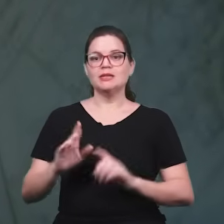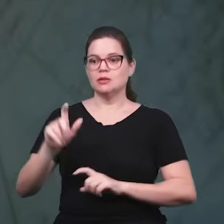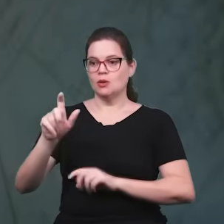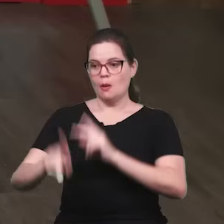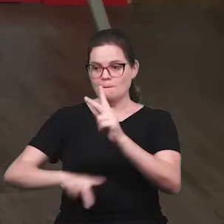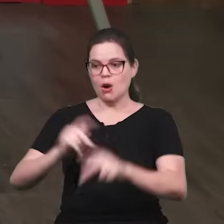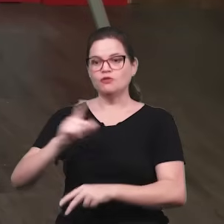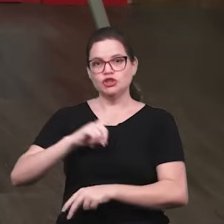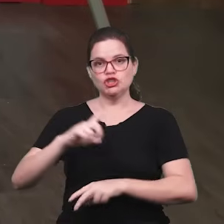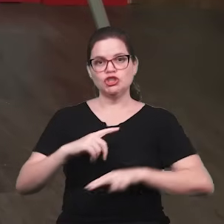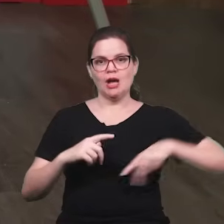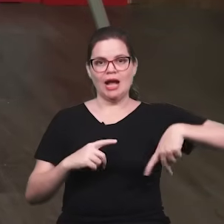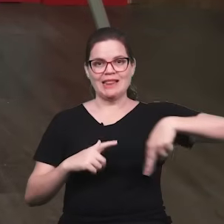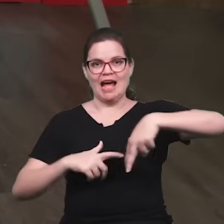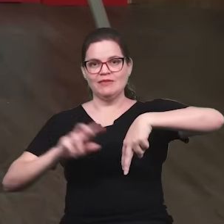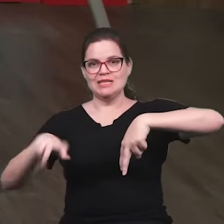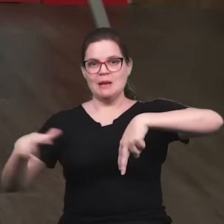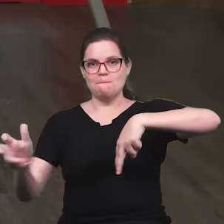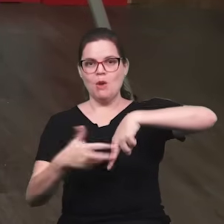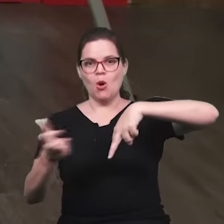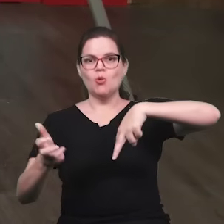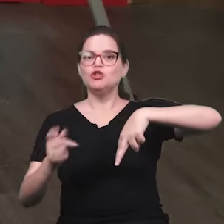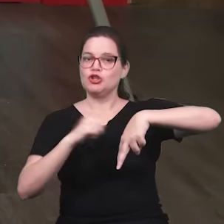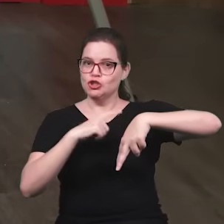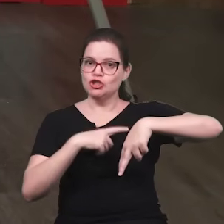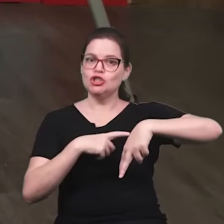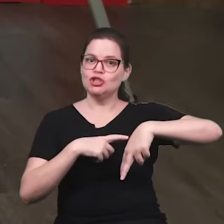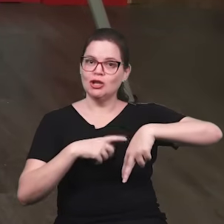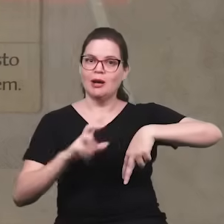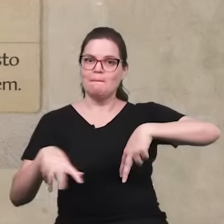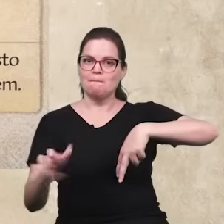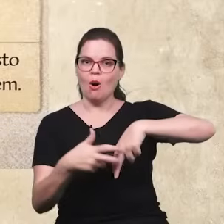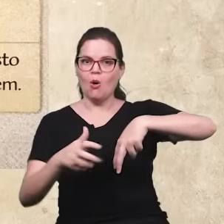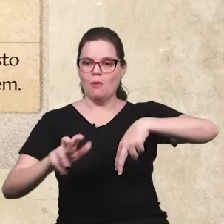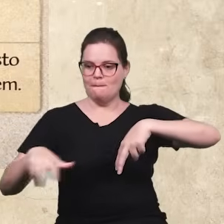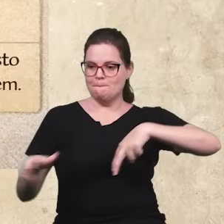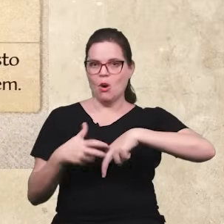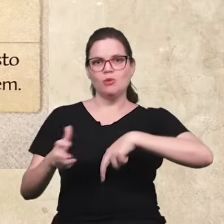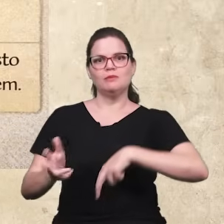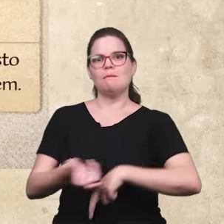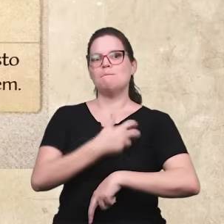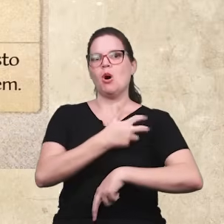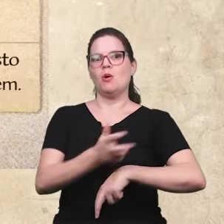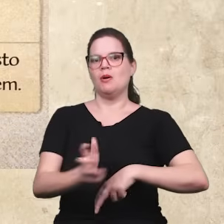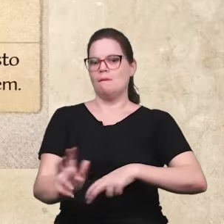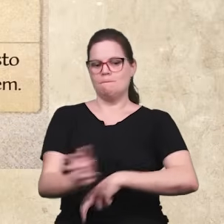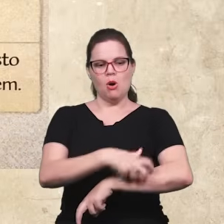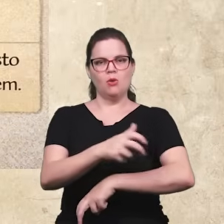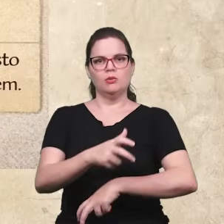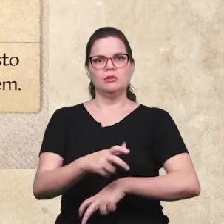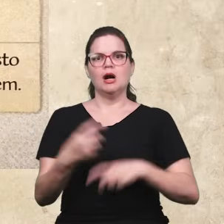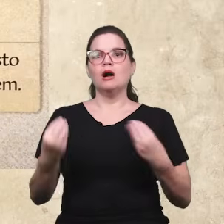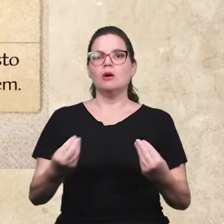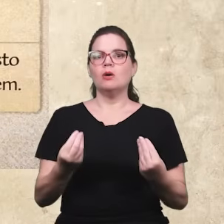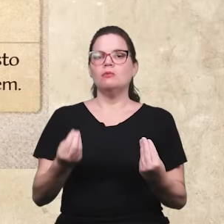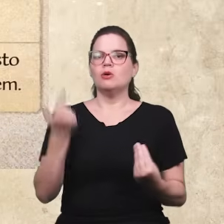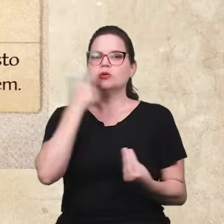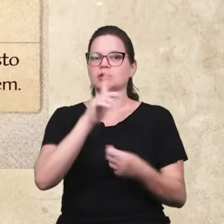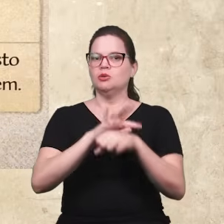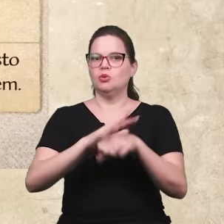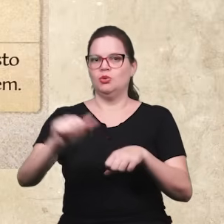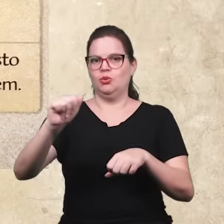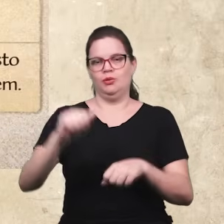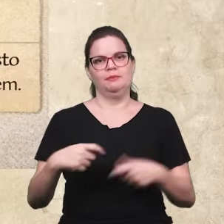picado por essa serpente. Foi picado por essa serpente, exatamente. Nessa situação. Então, para que houvesse cura, então